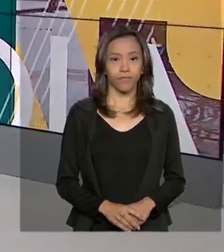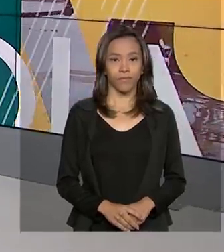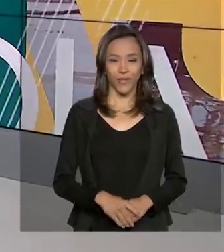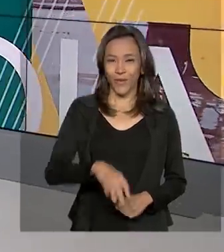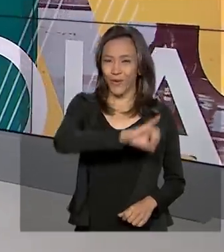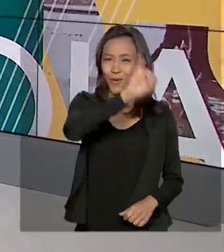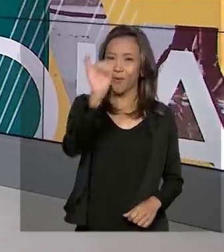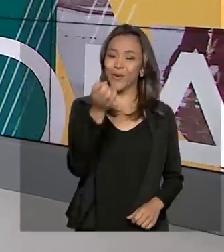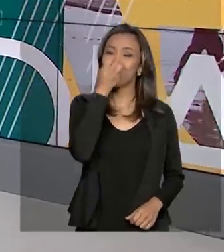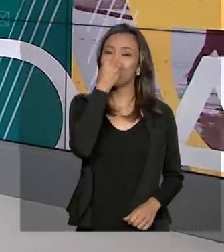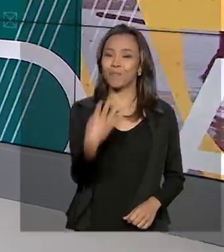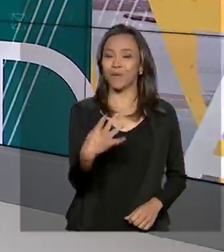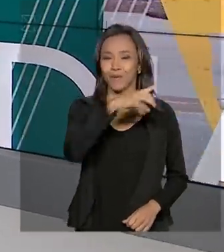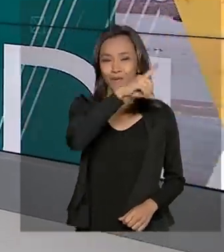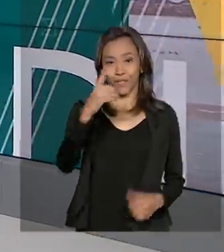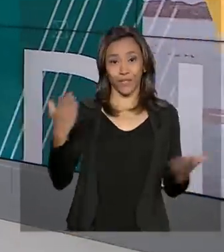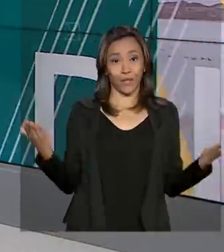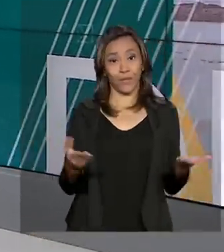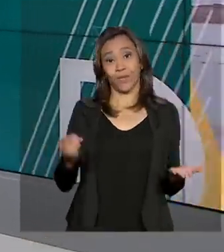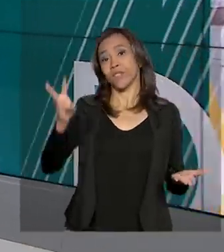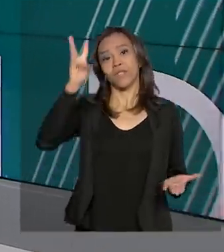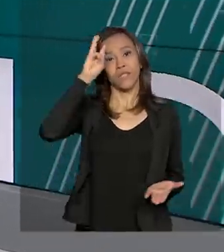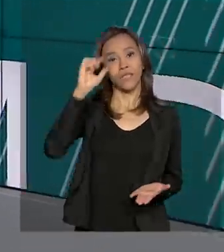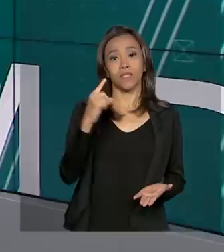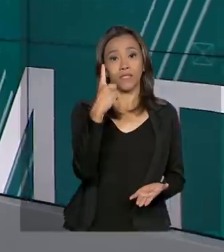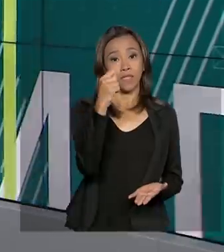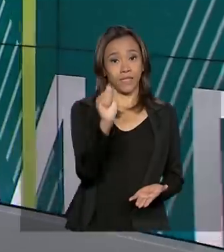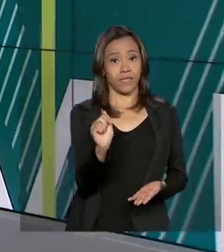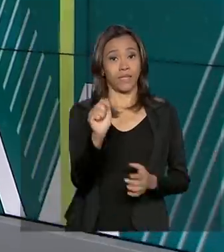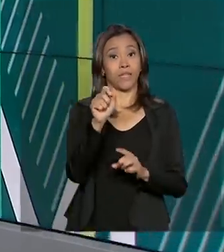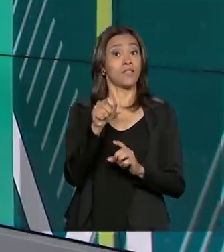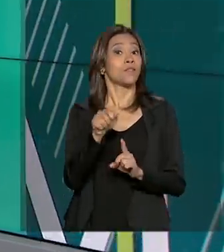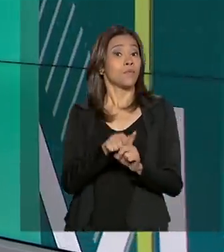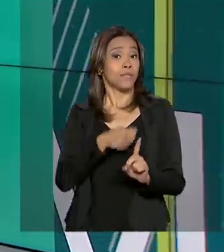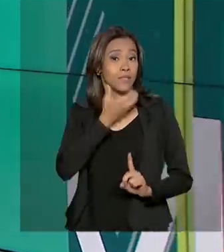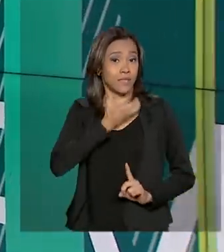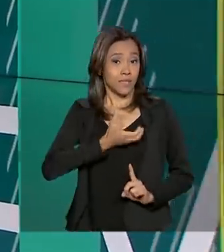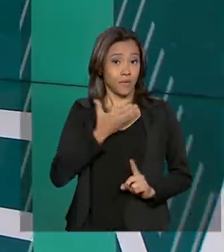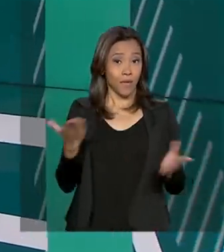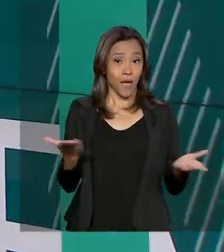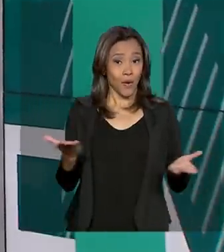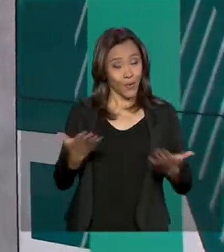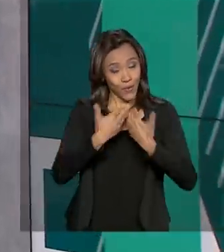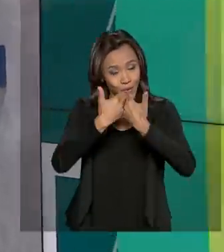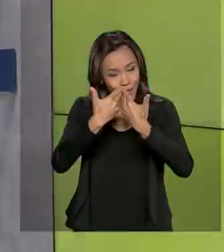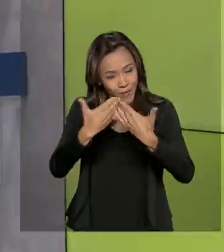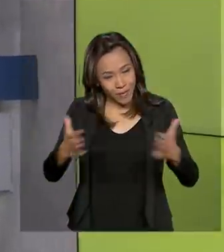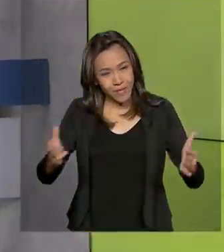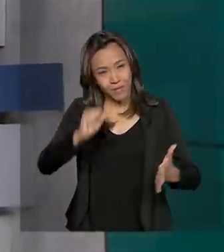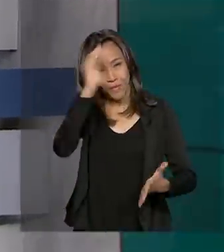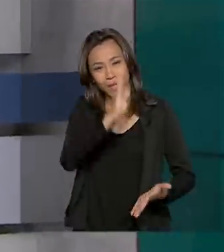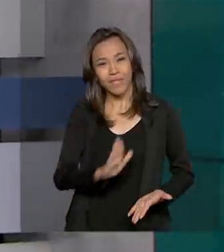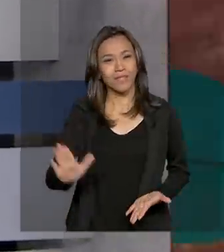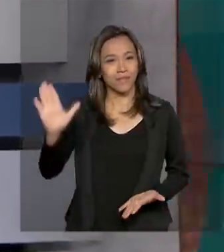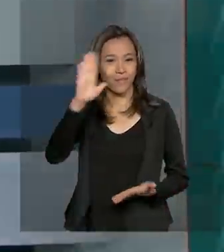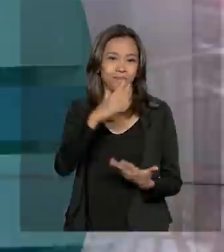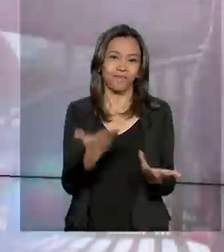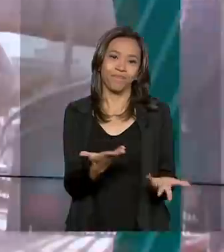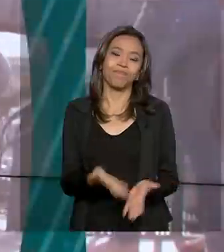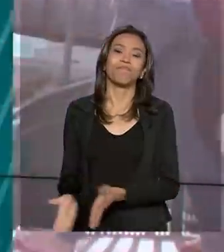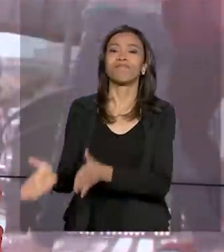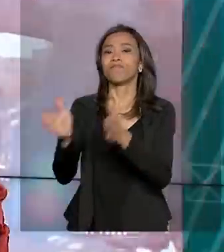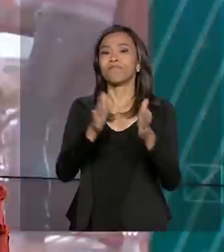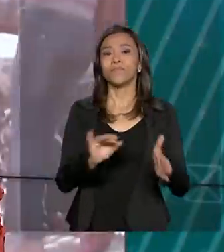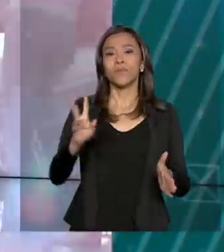olá bom dia para você hoje é terça-feira 17 de dezembro começa agora o brasil em dia para todo o país